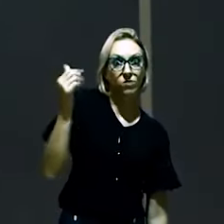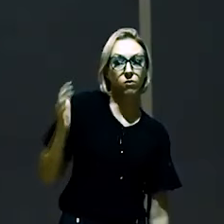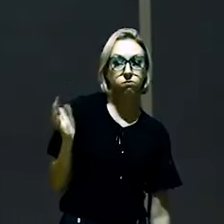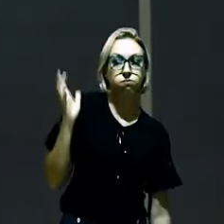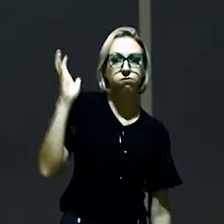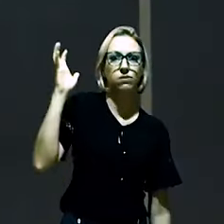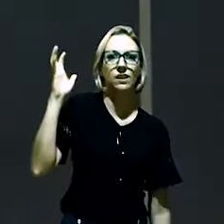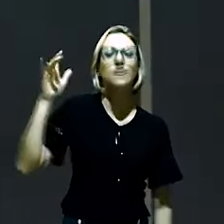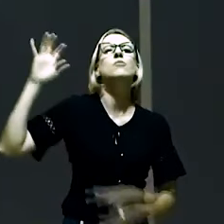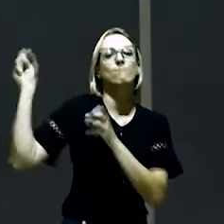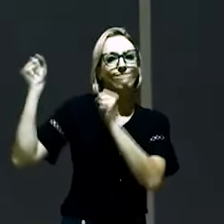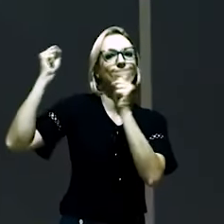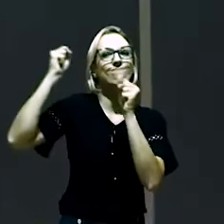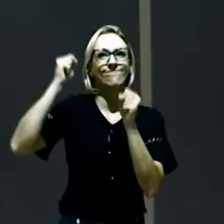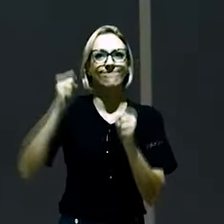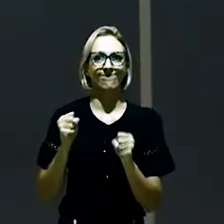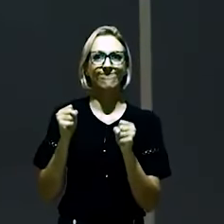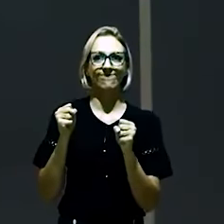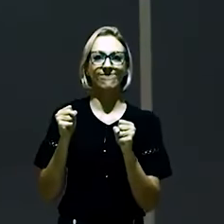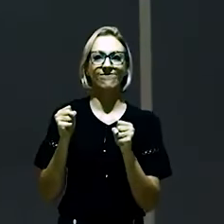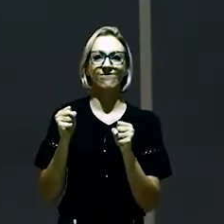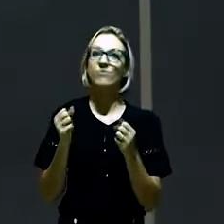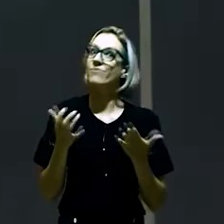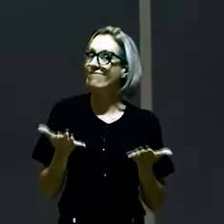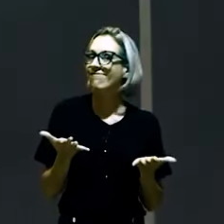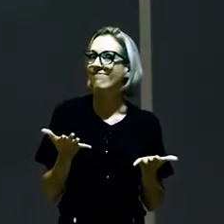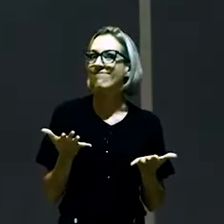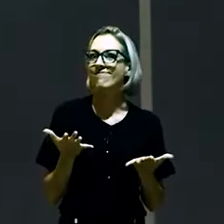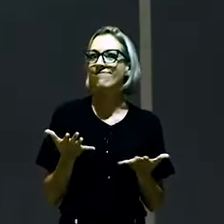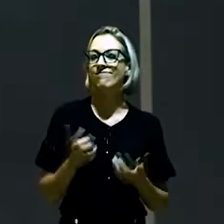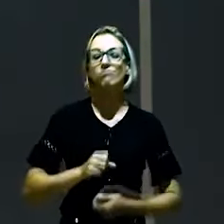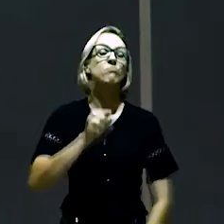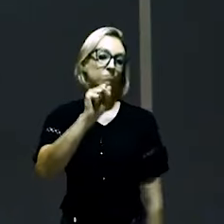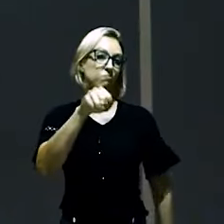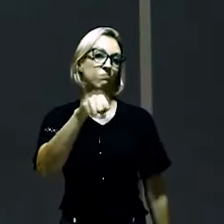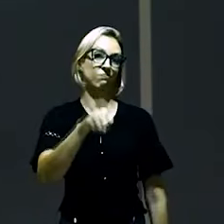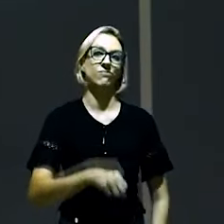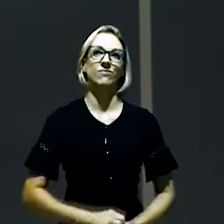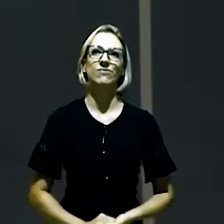e poderoso, não é? E foi mesmo.